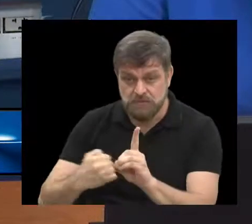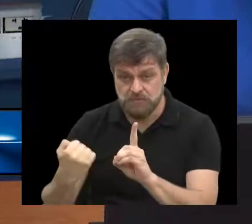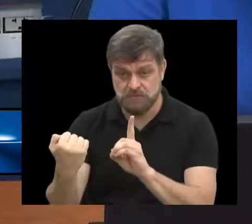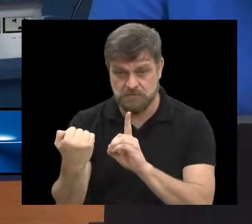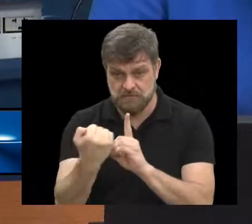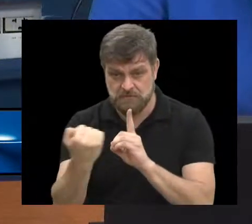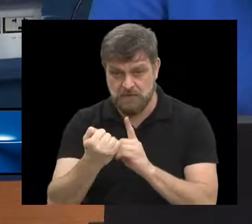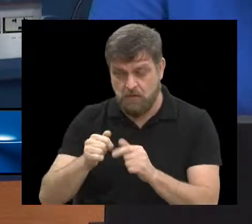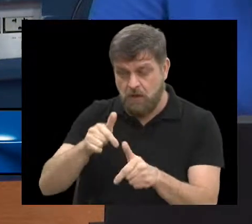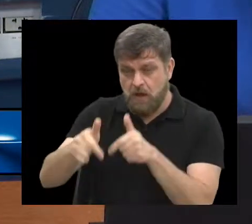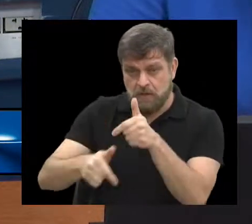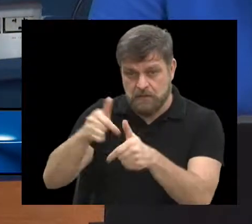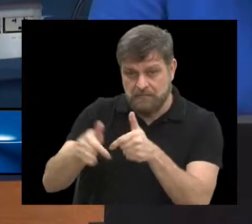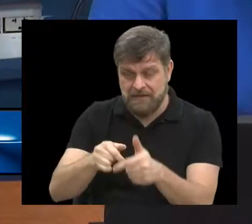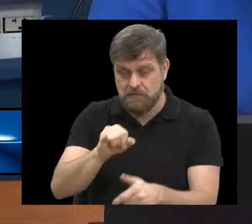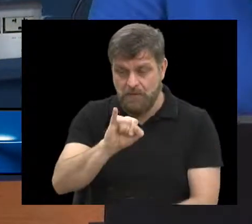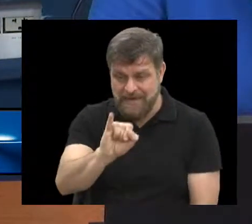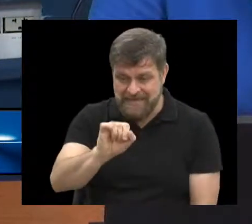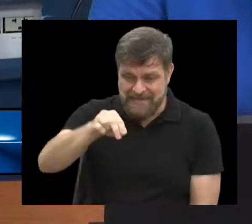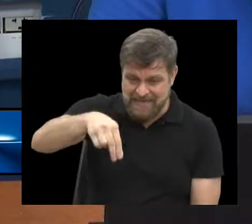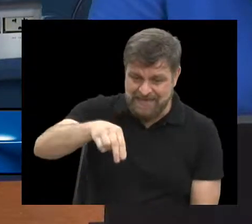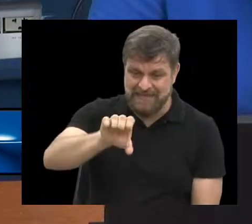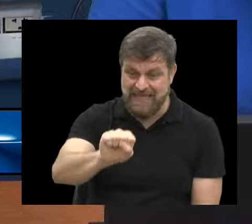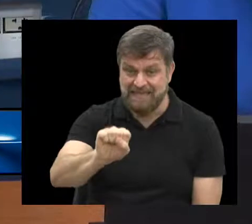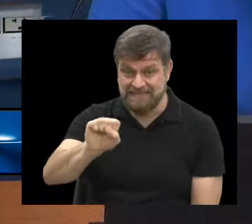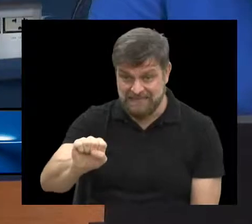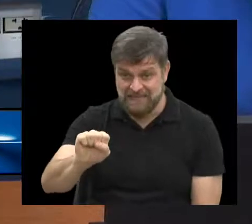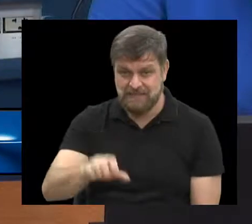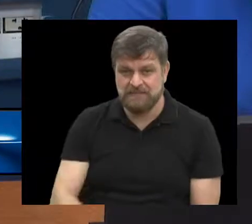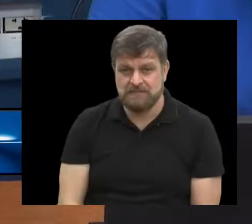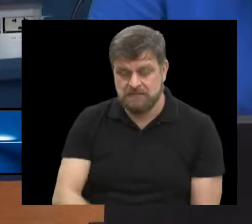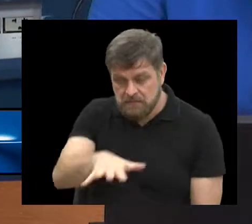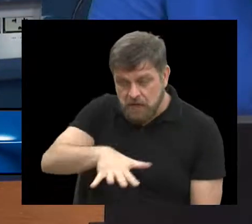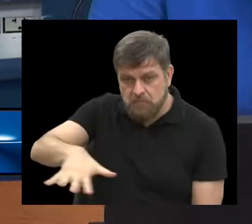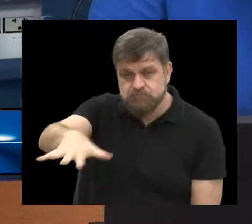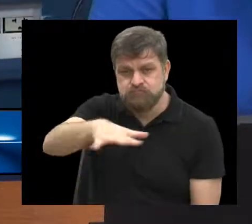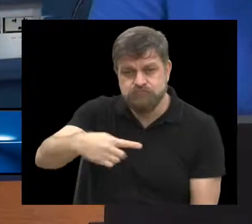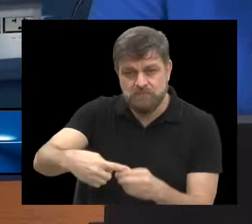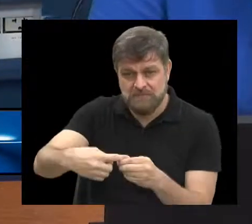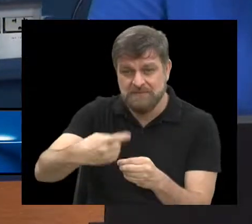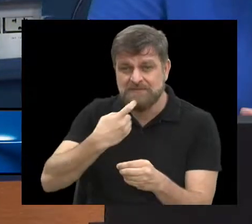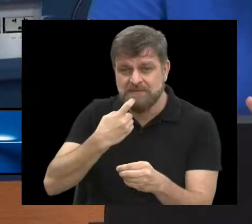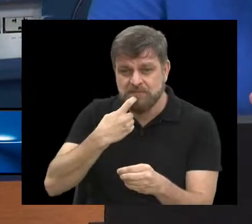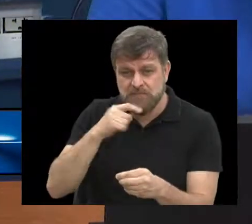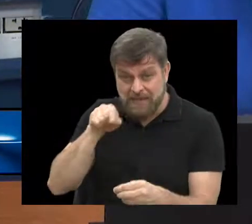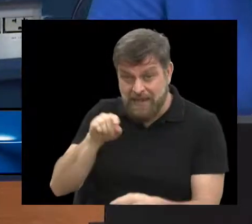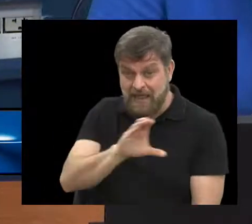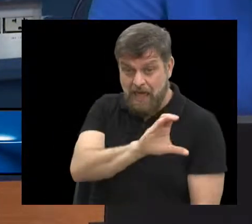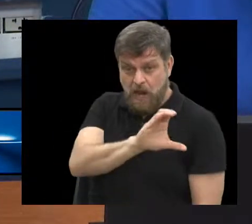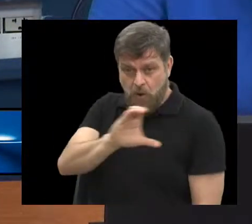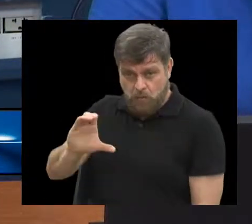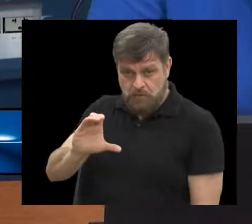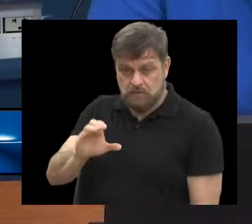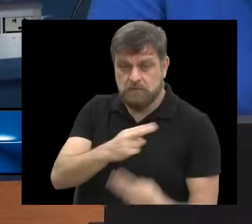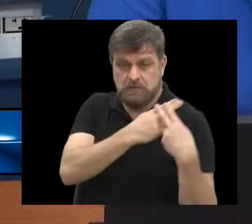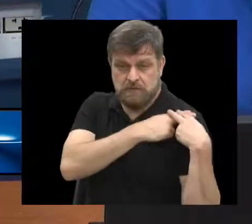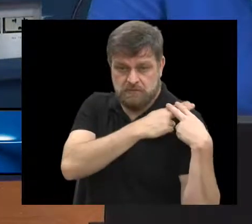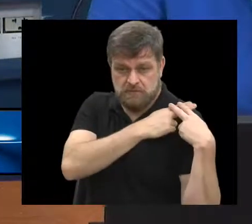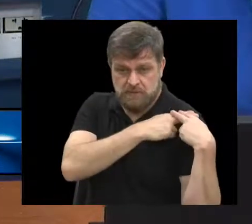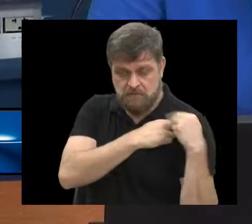do Serviço Social do INSS da região de Campinas, coordenadora do Programa de